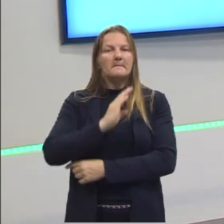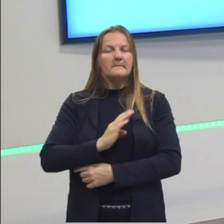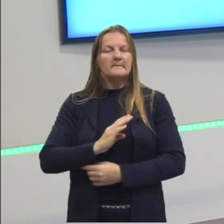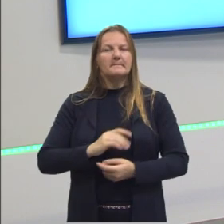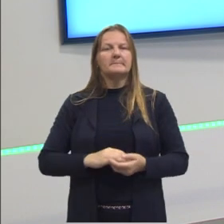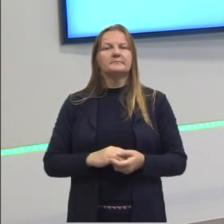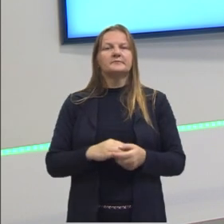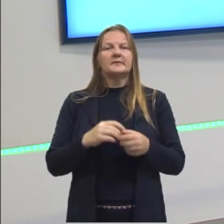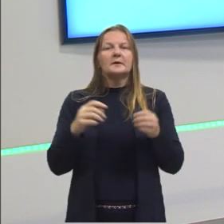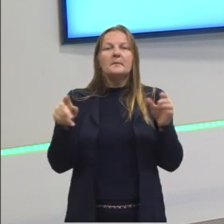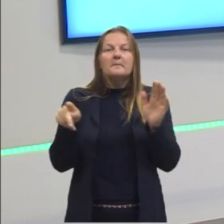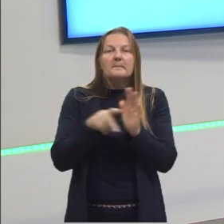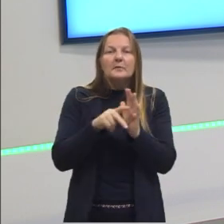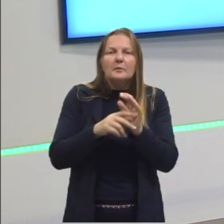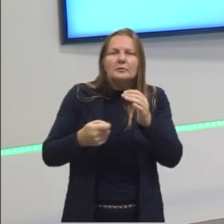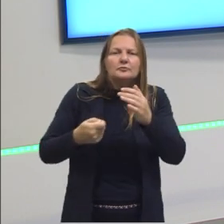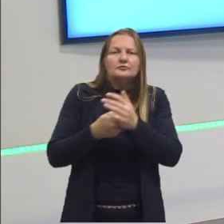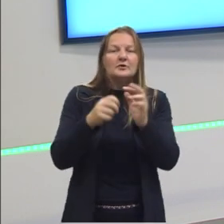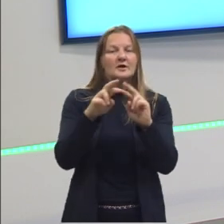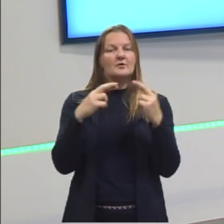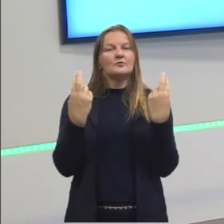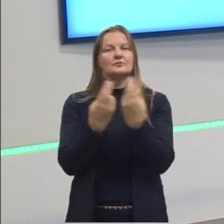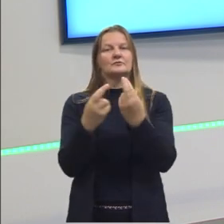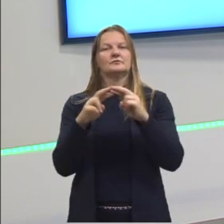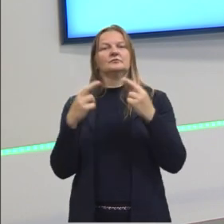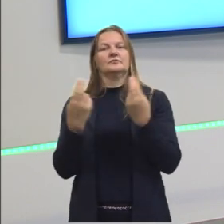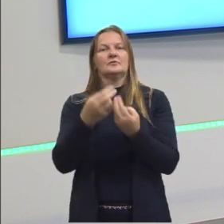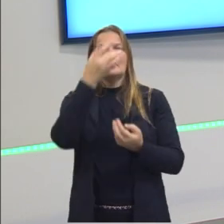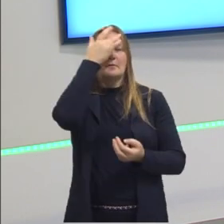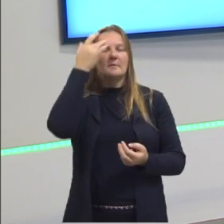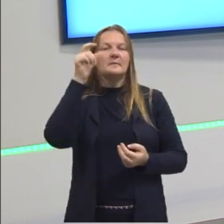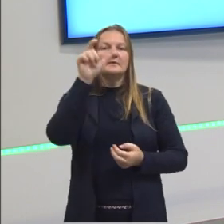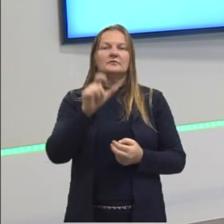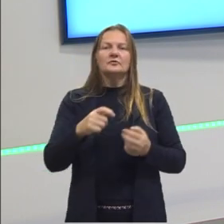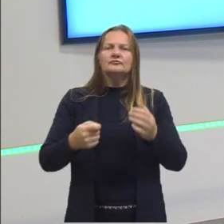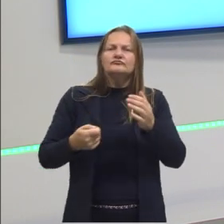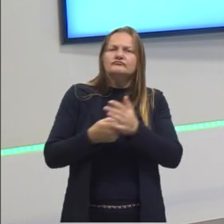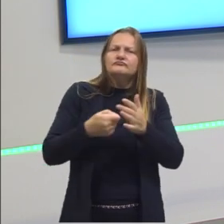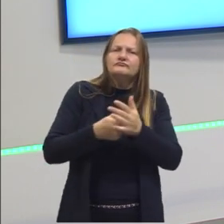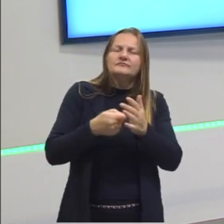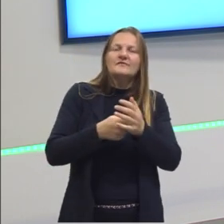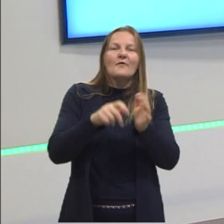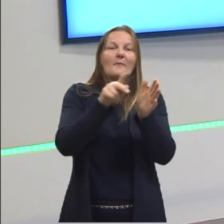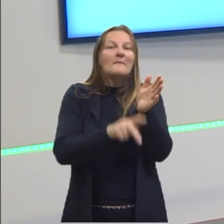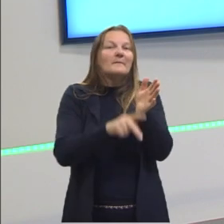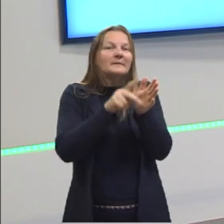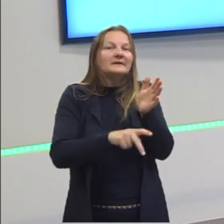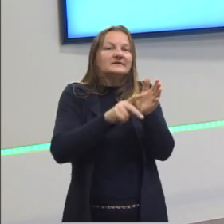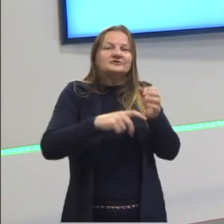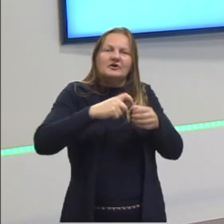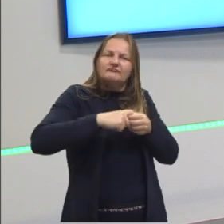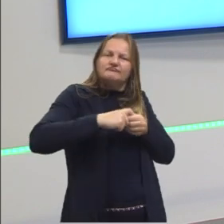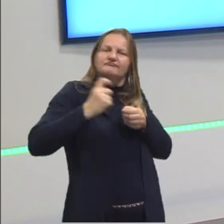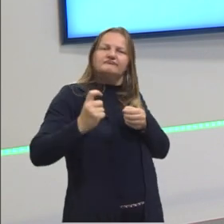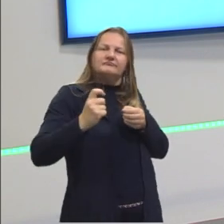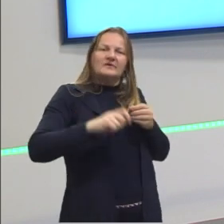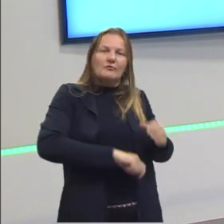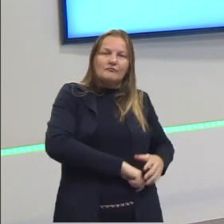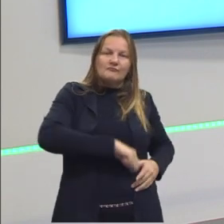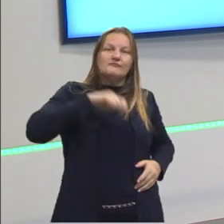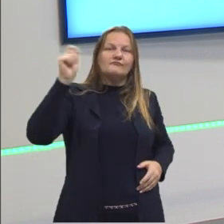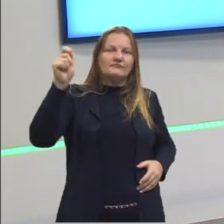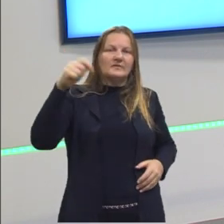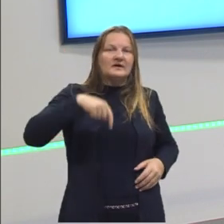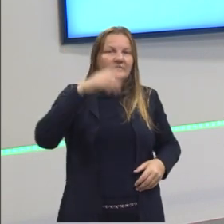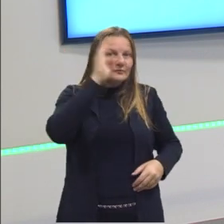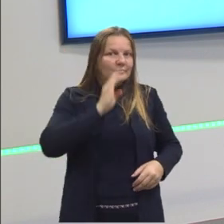que eram reuniões pessoas aqui tentavam então planejar essa independência do